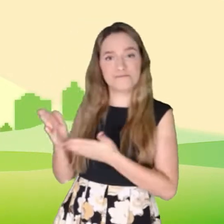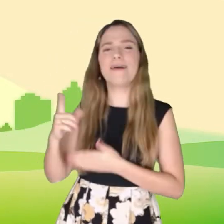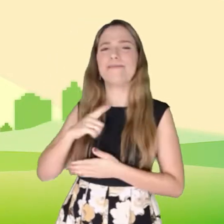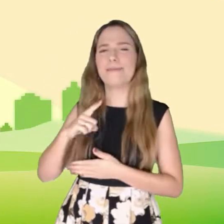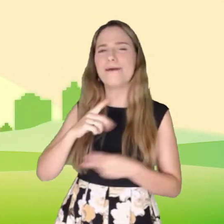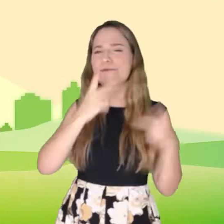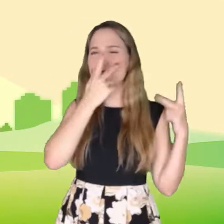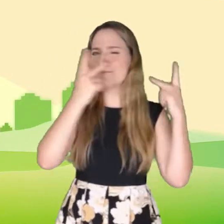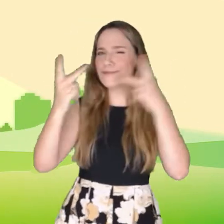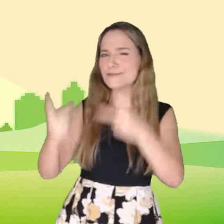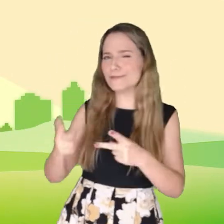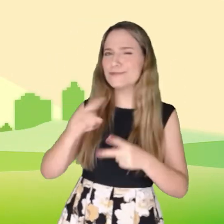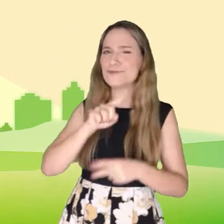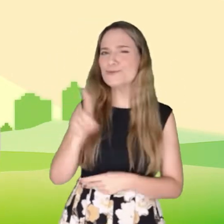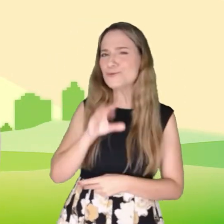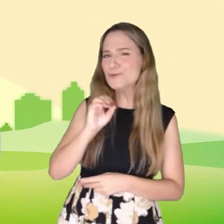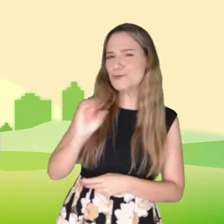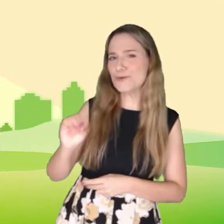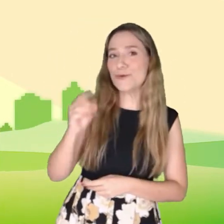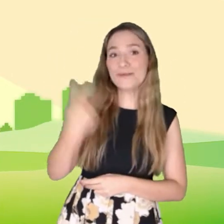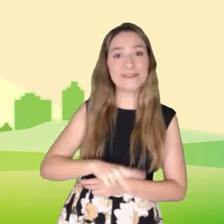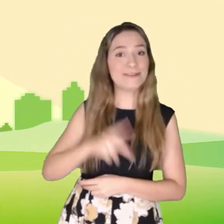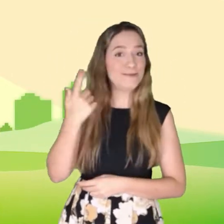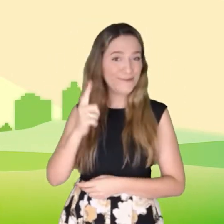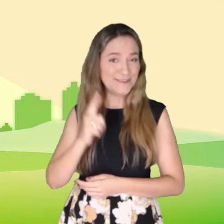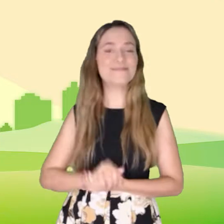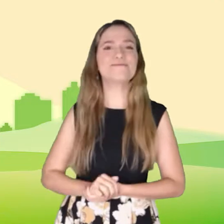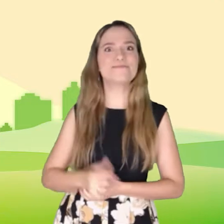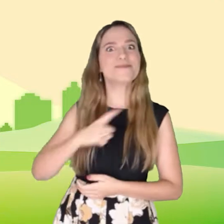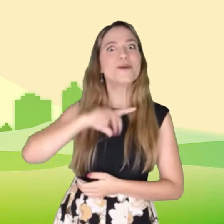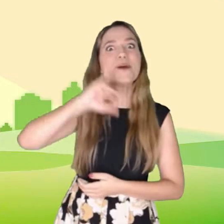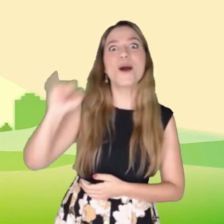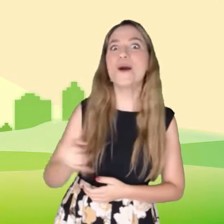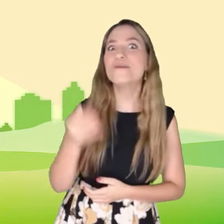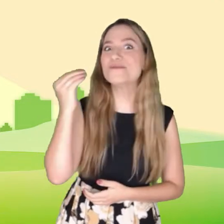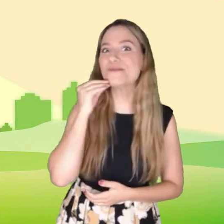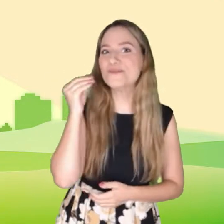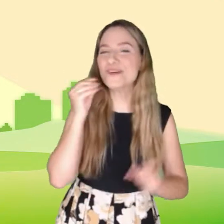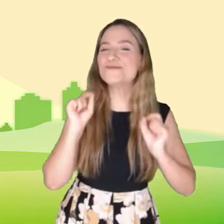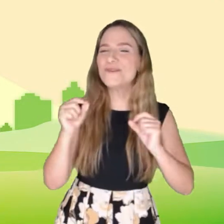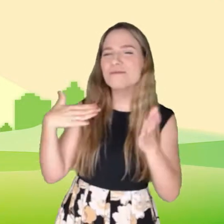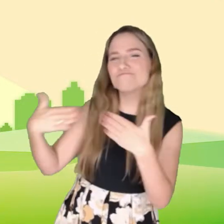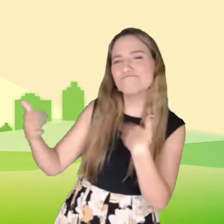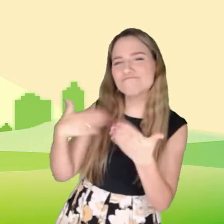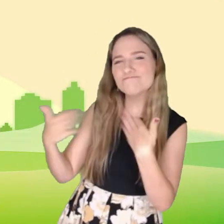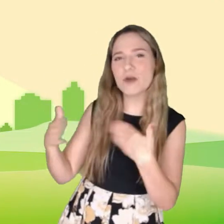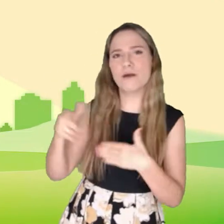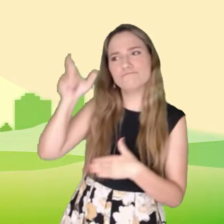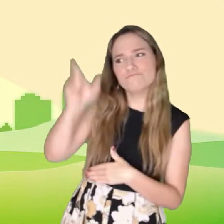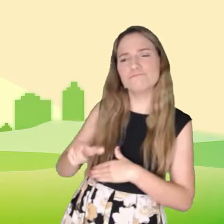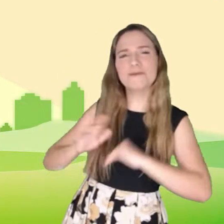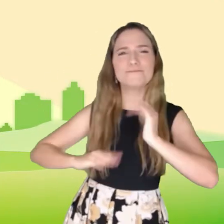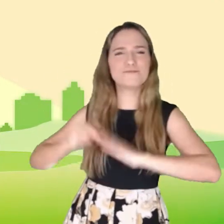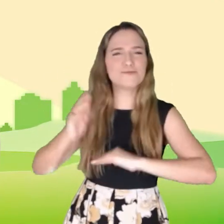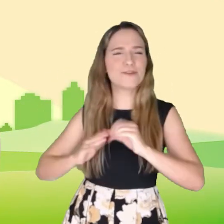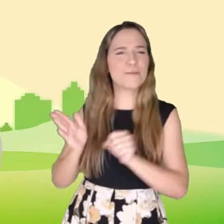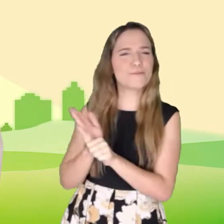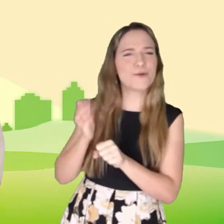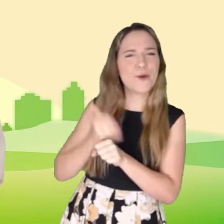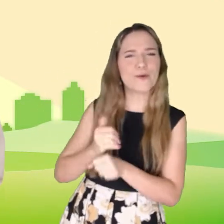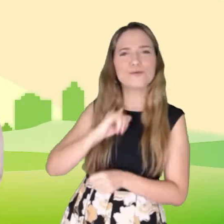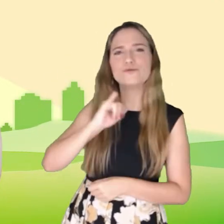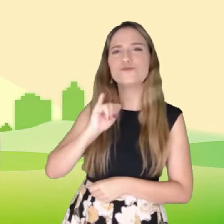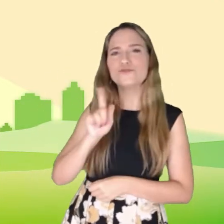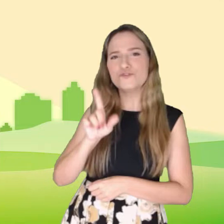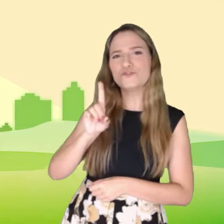Sueide fez uma visita ao Parque Zoológico de Goiânia e teve a oportunidade de conversar com o biólogo Diogo